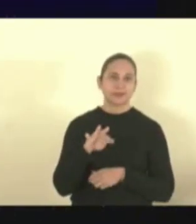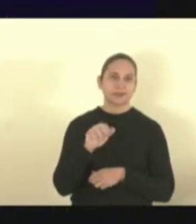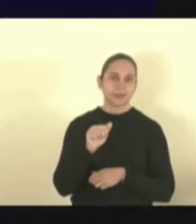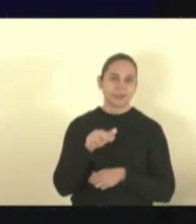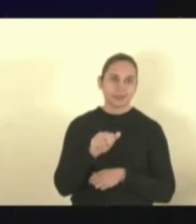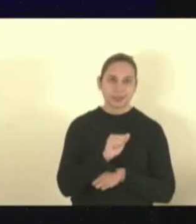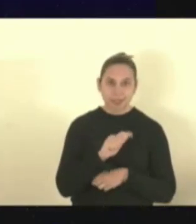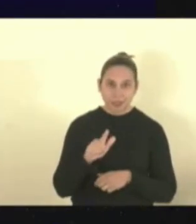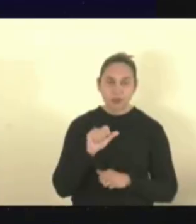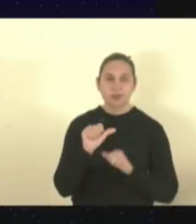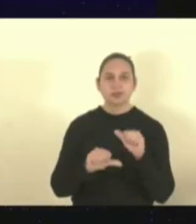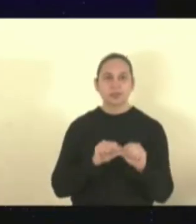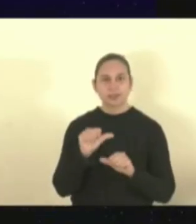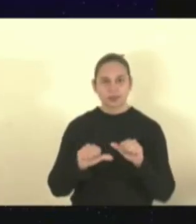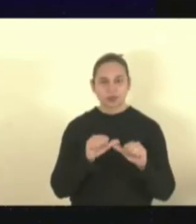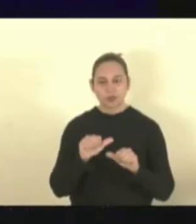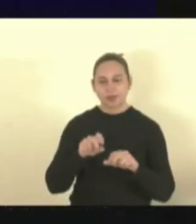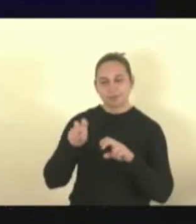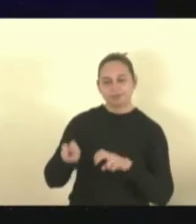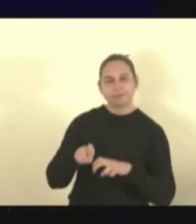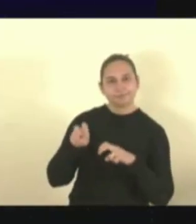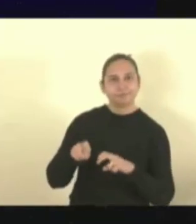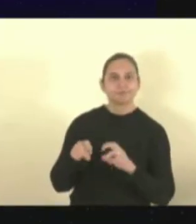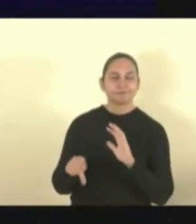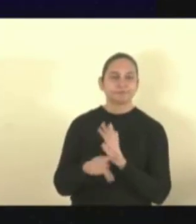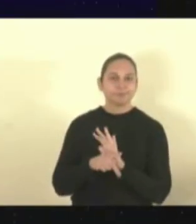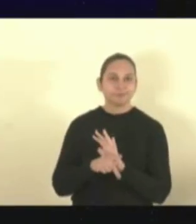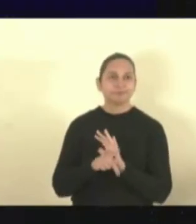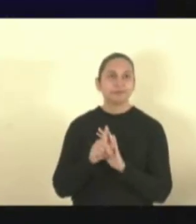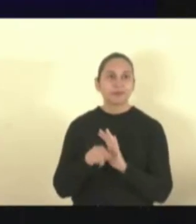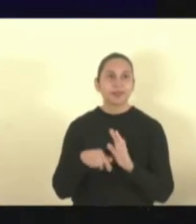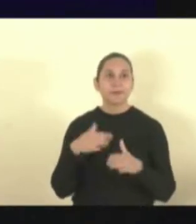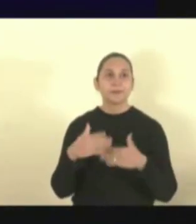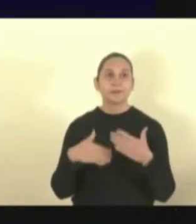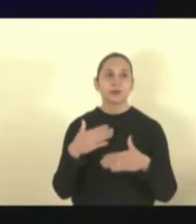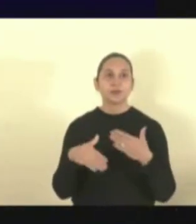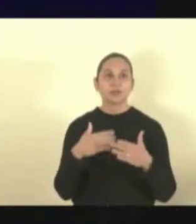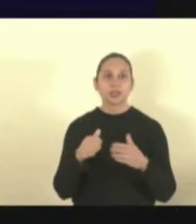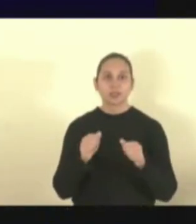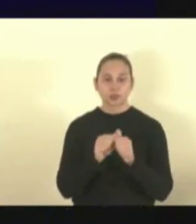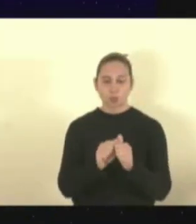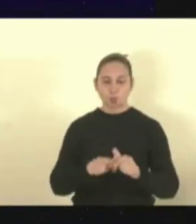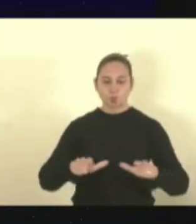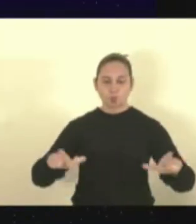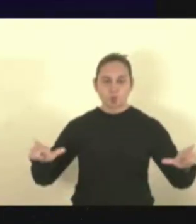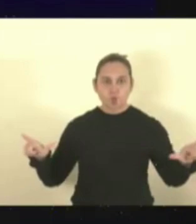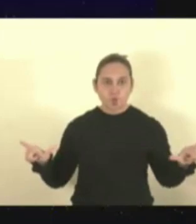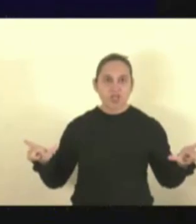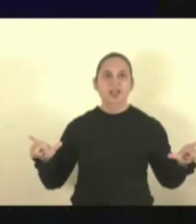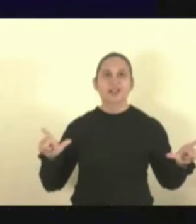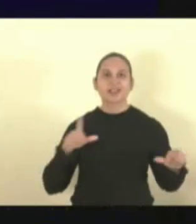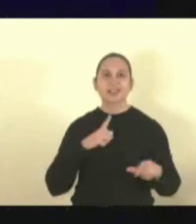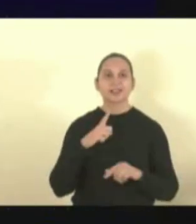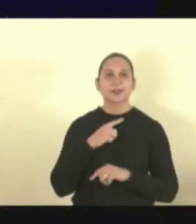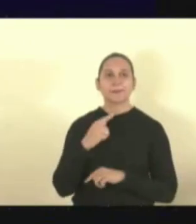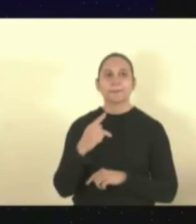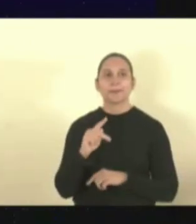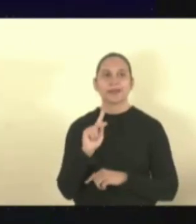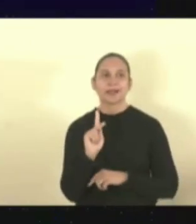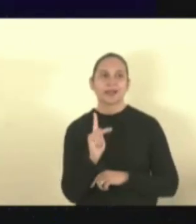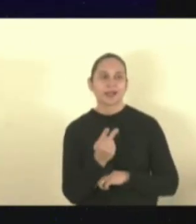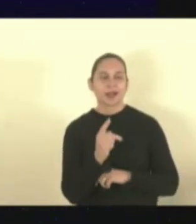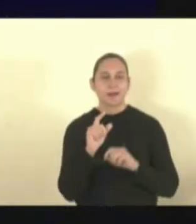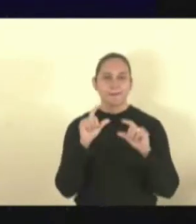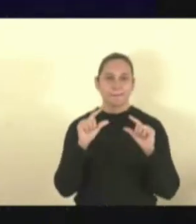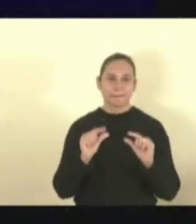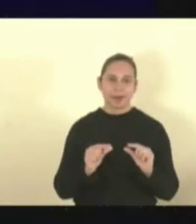em pastagem de baixa produtividade e causando um processo de desertificação química, né, com um pH bastante baixo